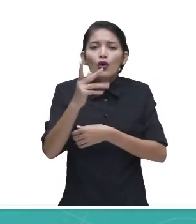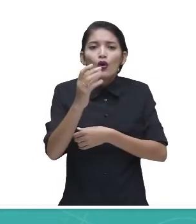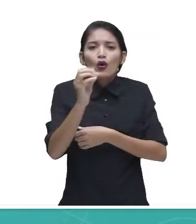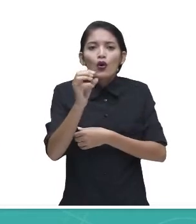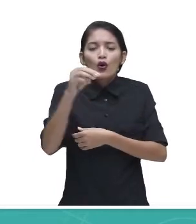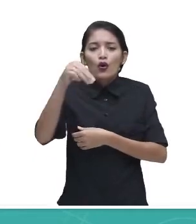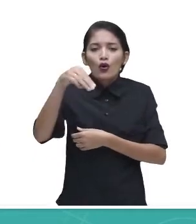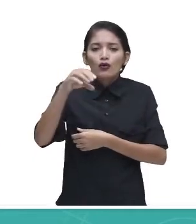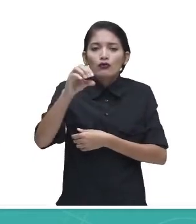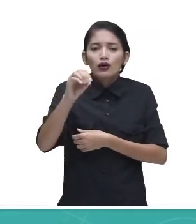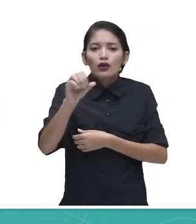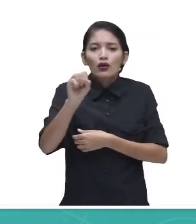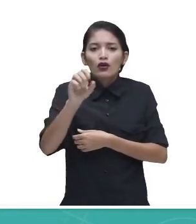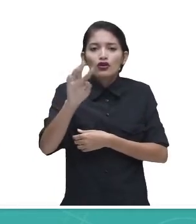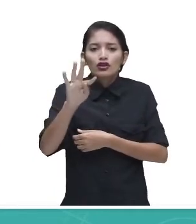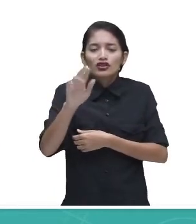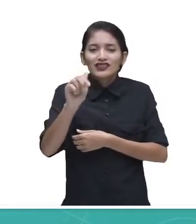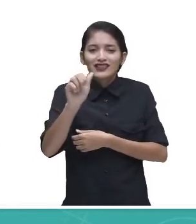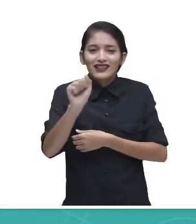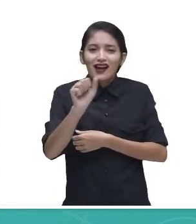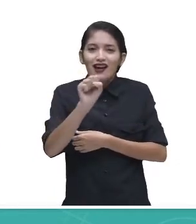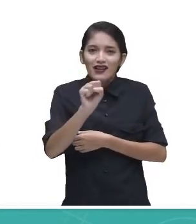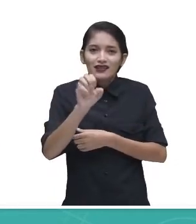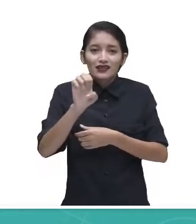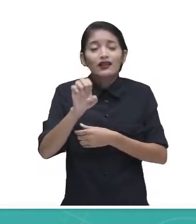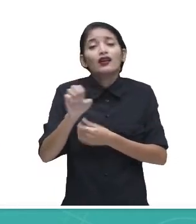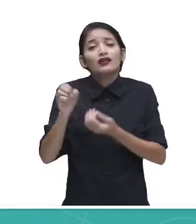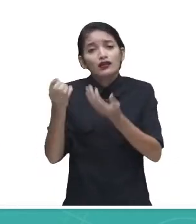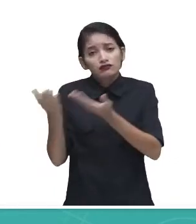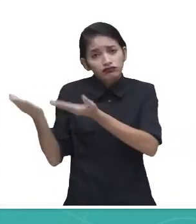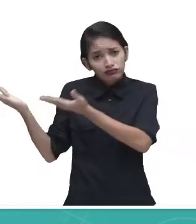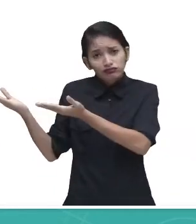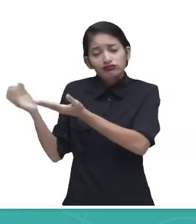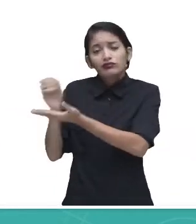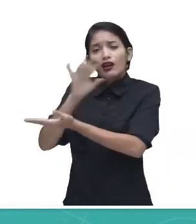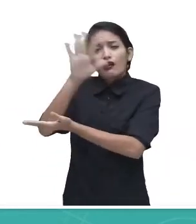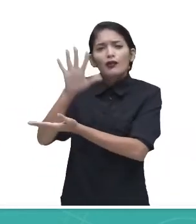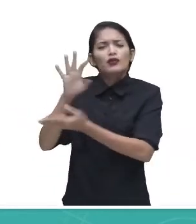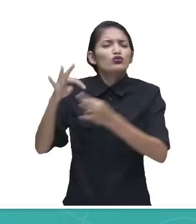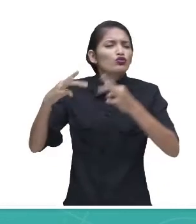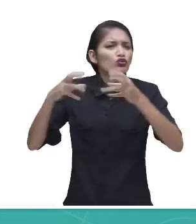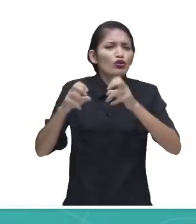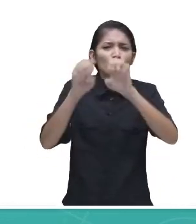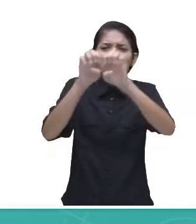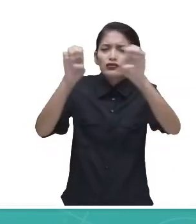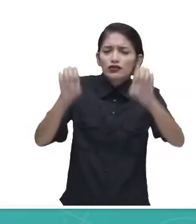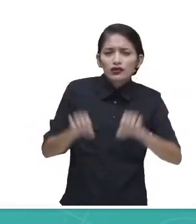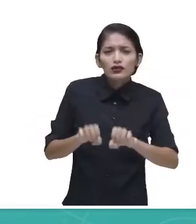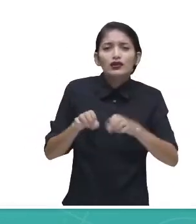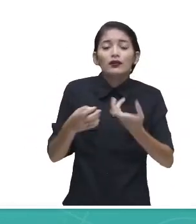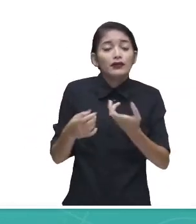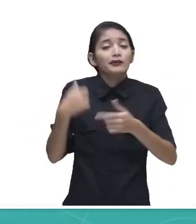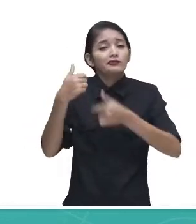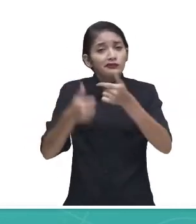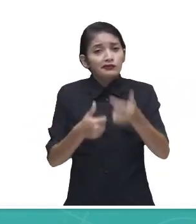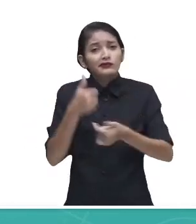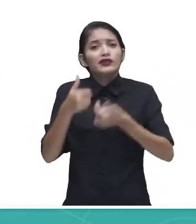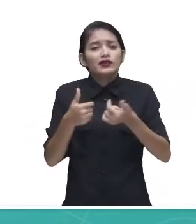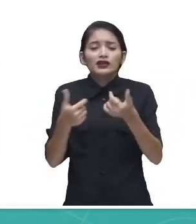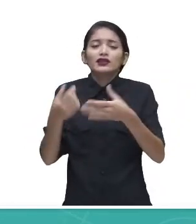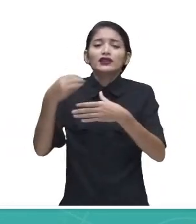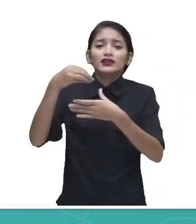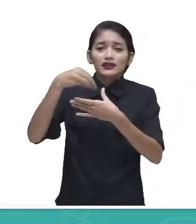Então, reparem na imagem, a gente está mostrando novamente para vocês aí todos os sistemas, e aí esse trabalho integrado